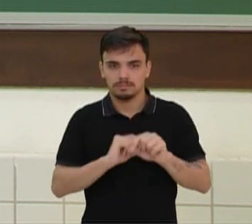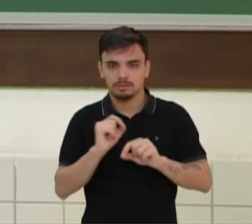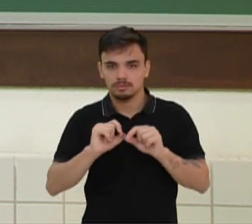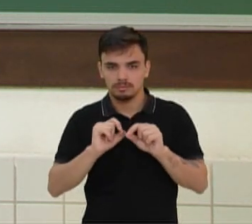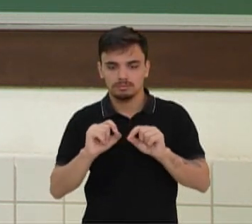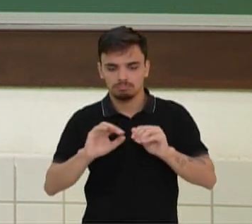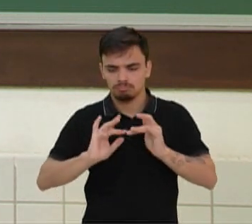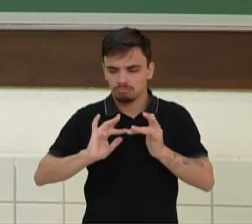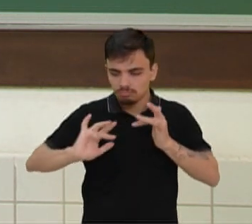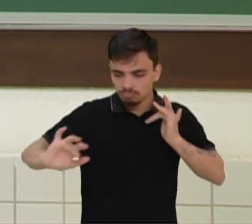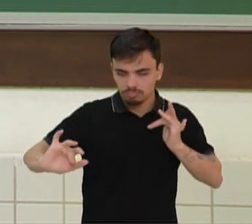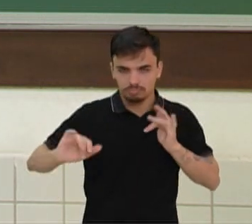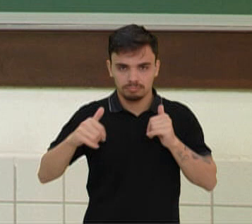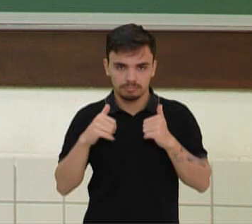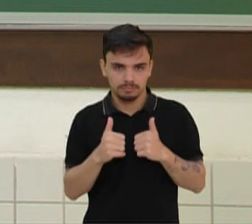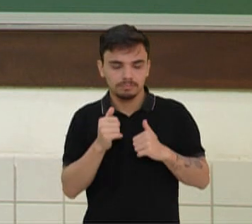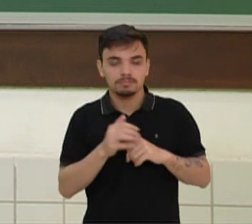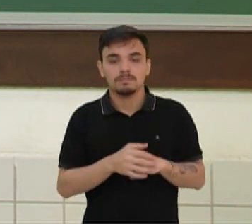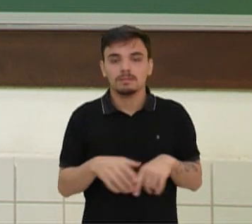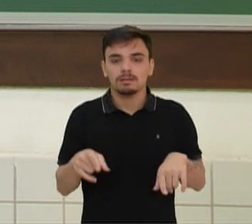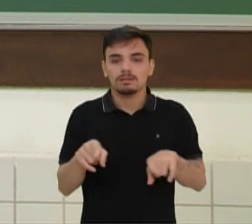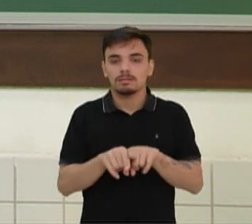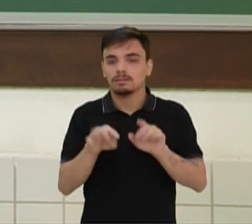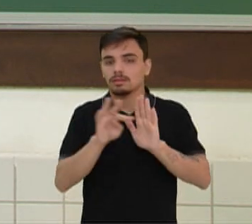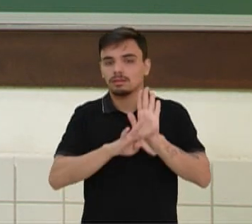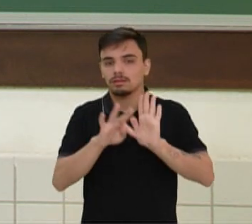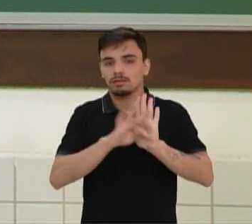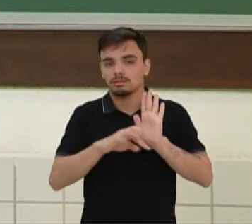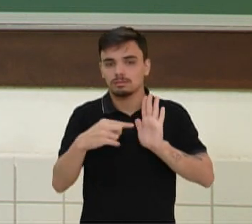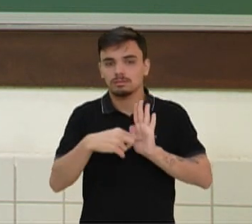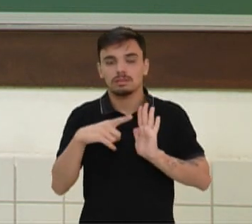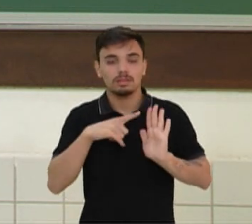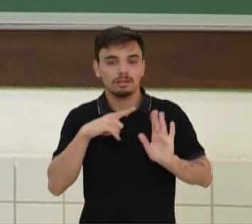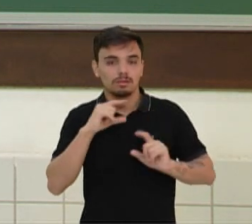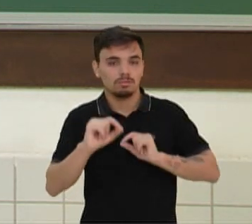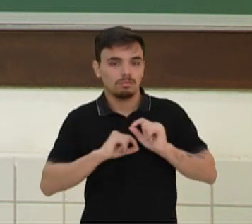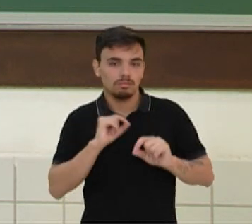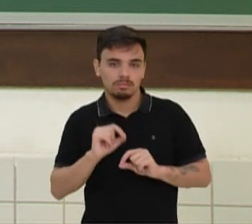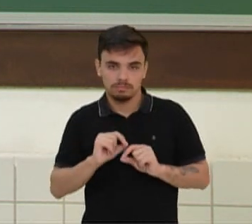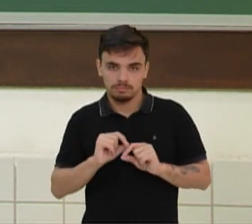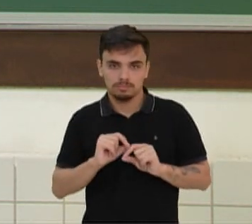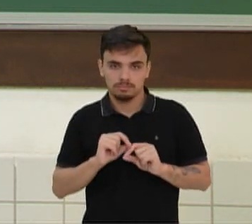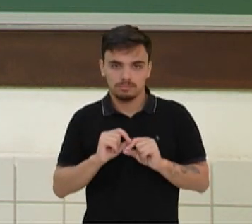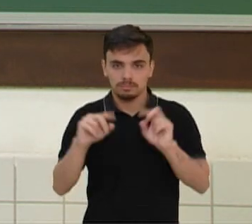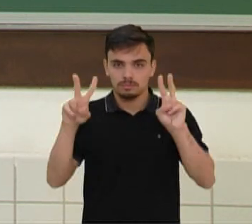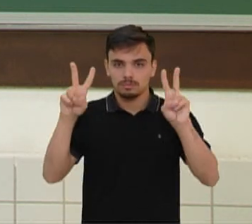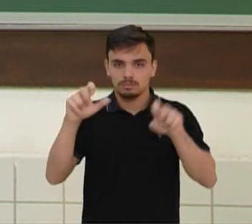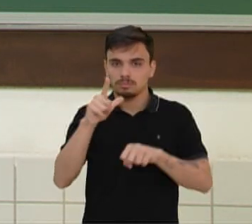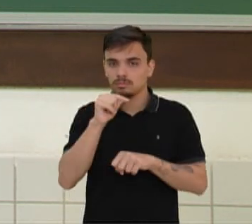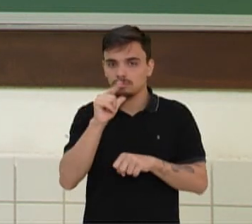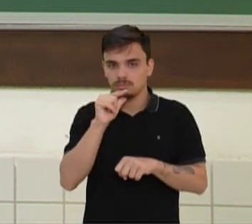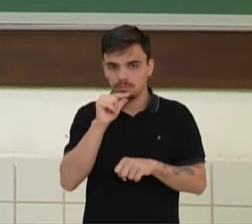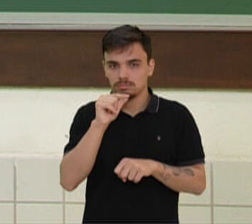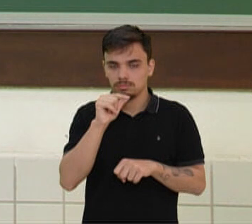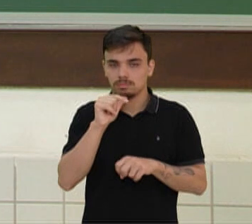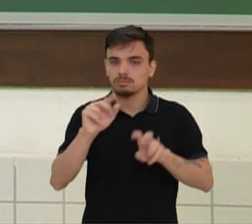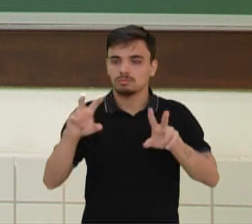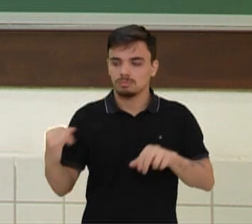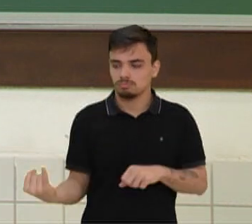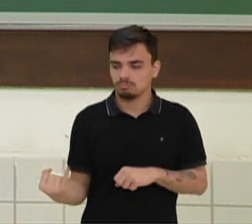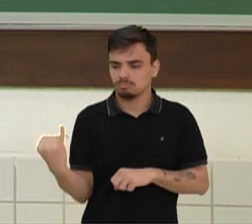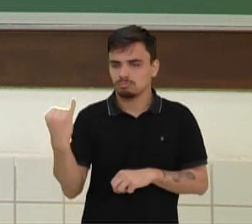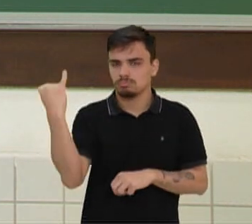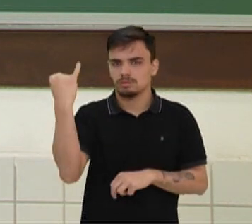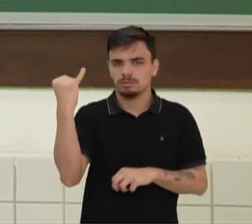esse distanciamento, né? E no texto também, nesse texto, nós vimos a questão da água, da importância